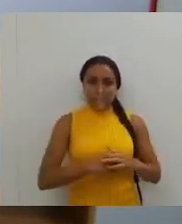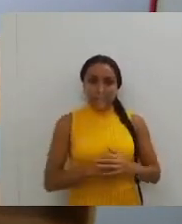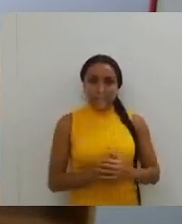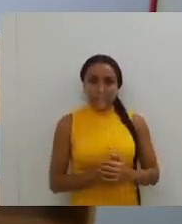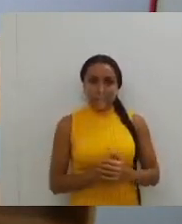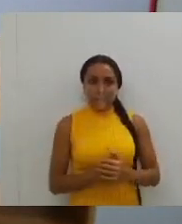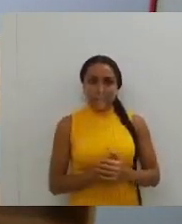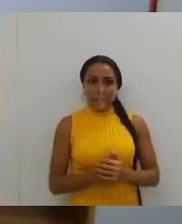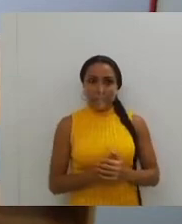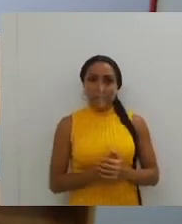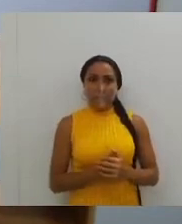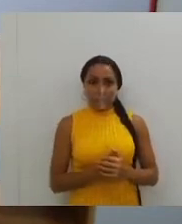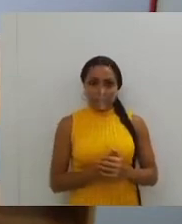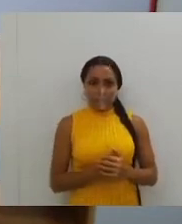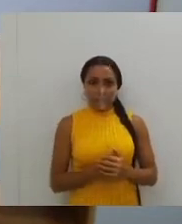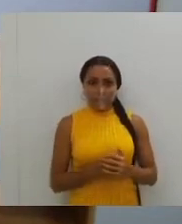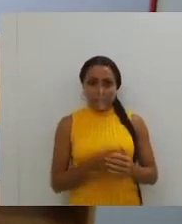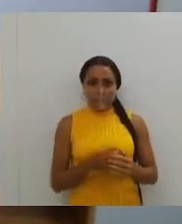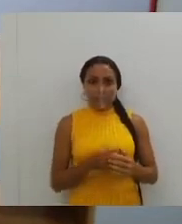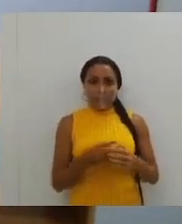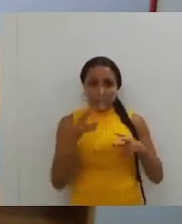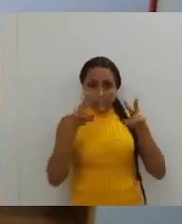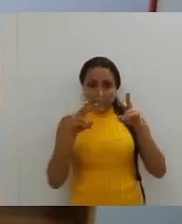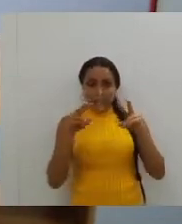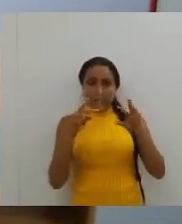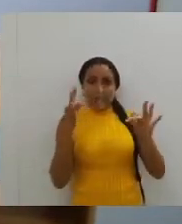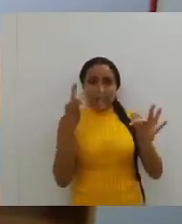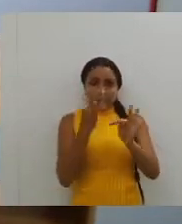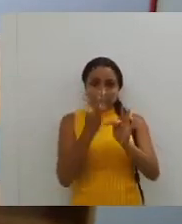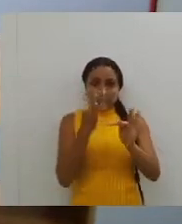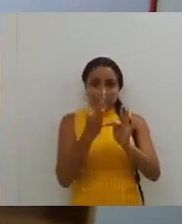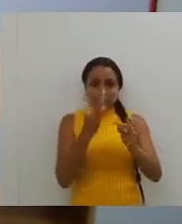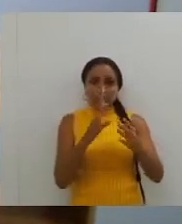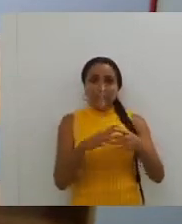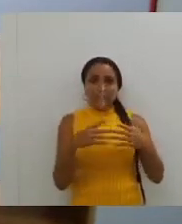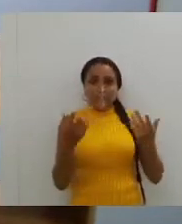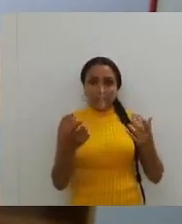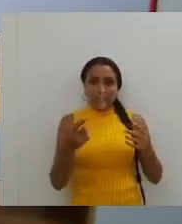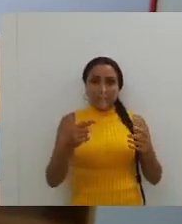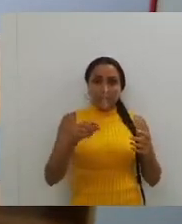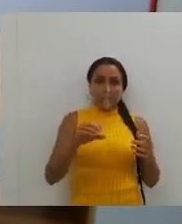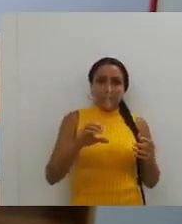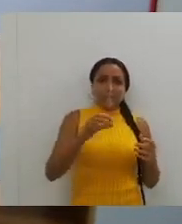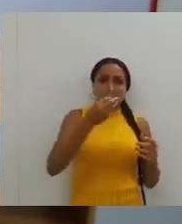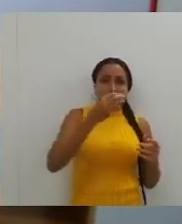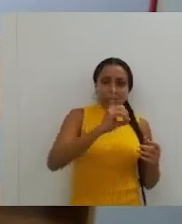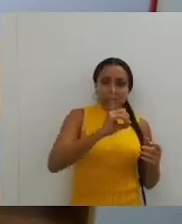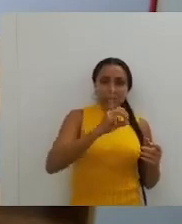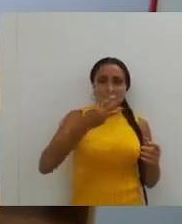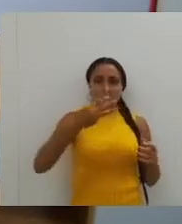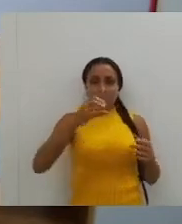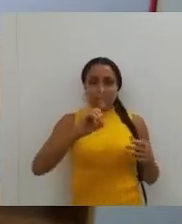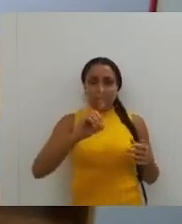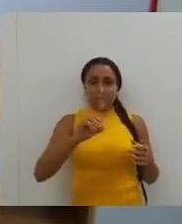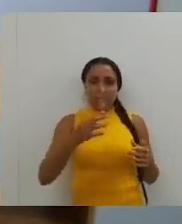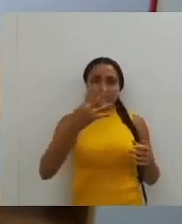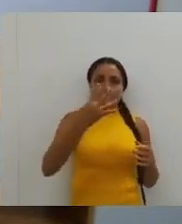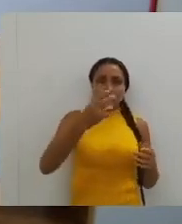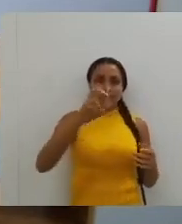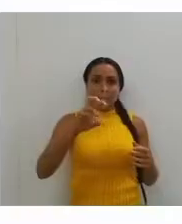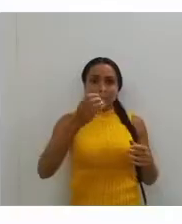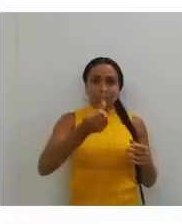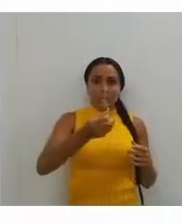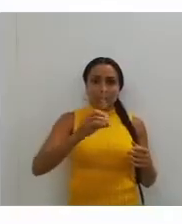ângulo notável. A física trabalha com os ângulos notáveis, 0, 30, 45,